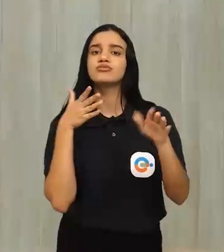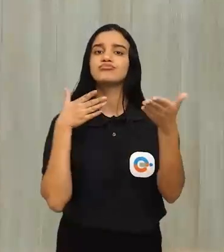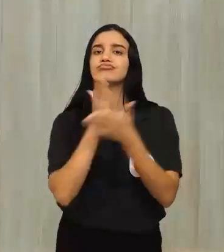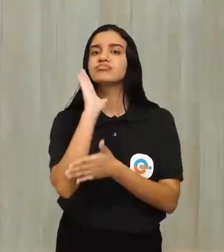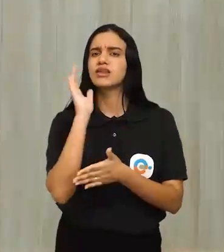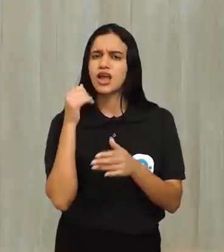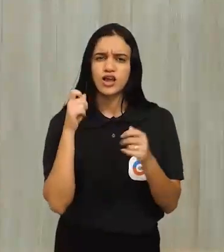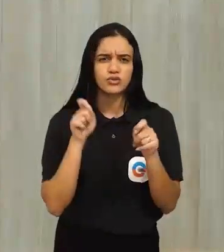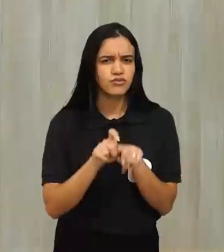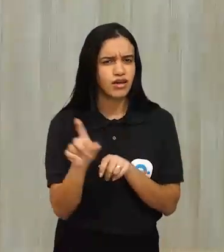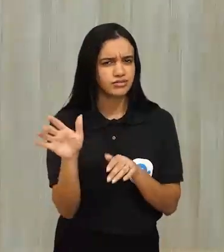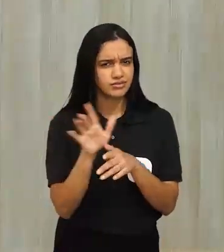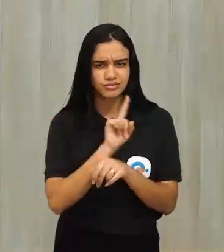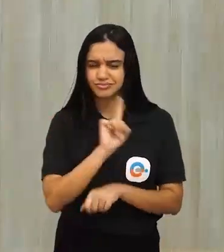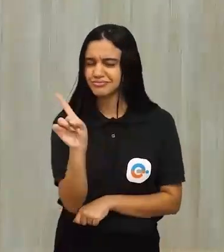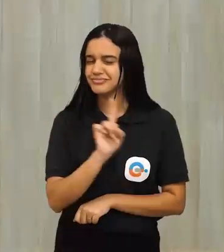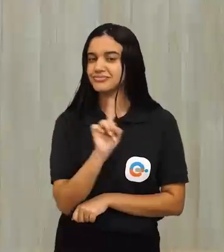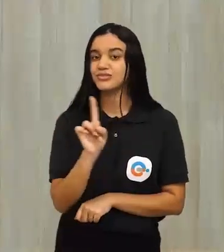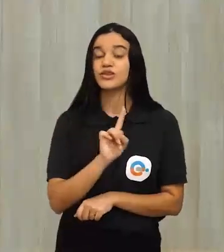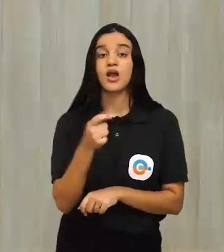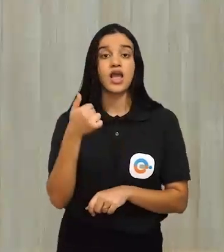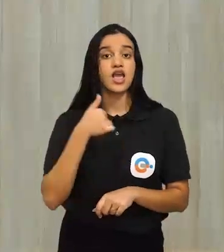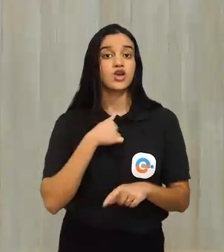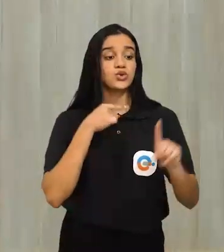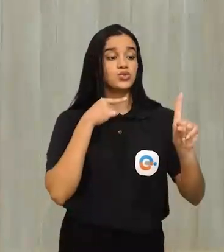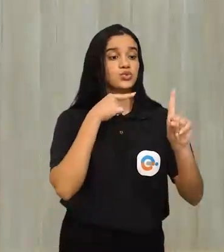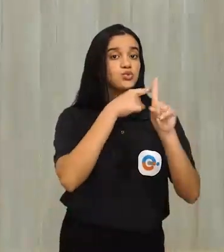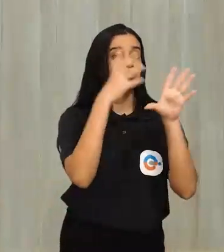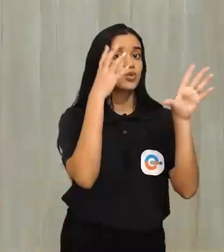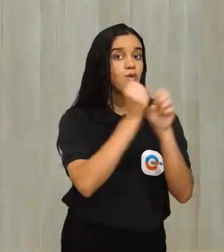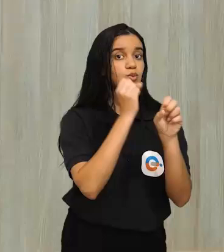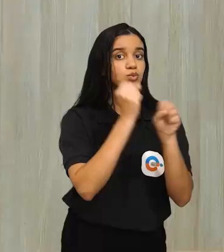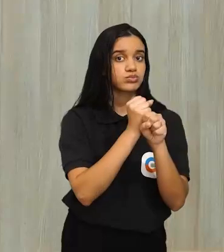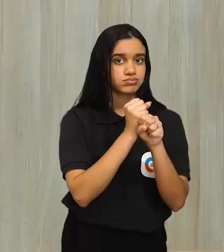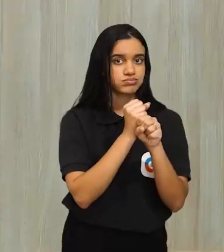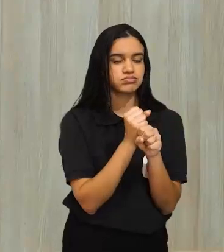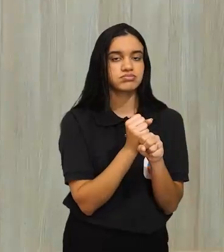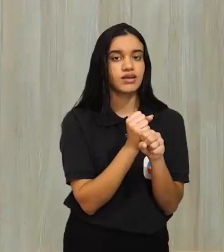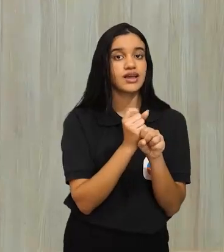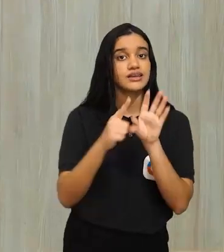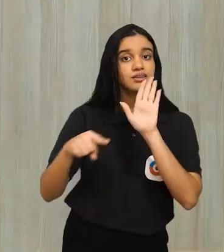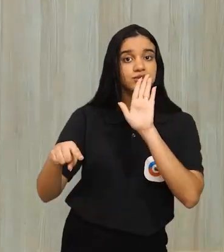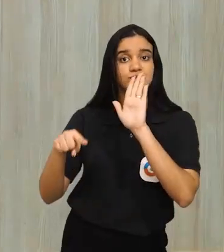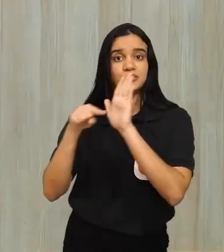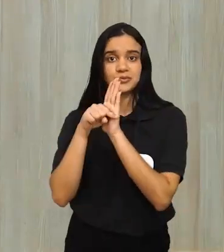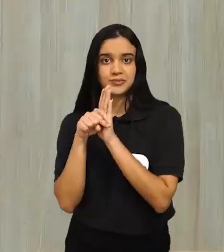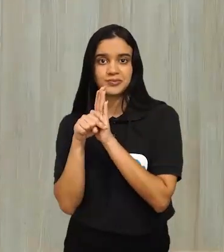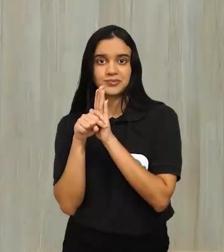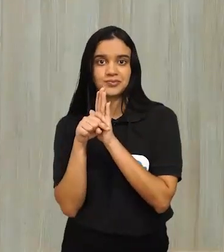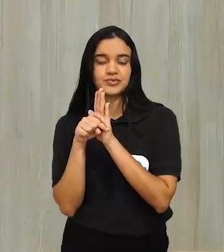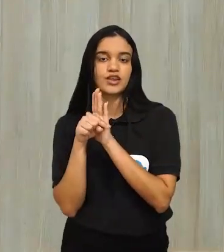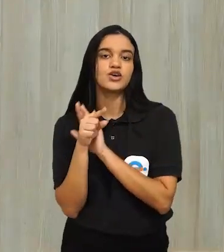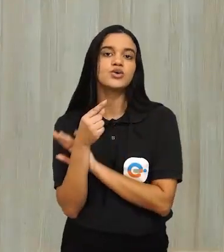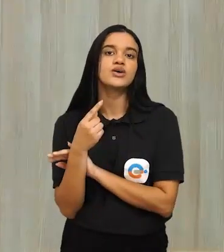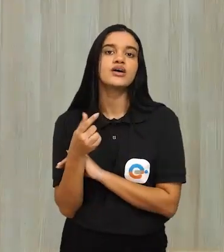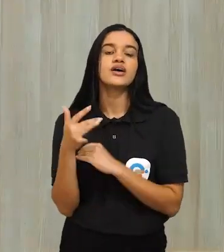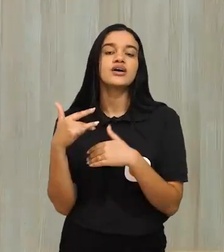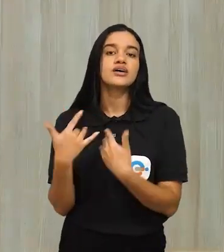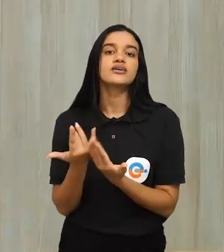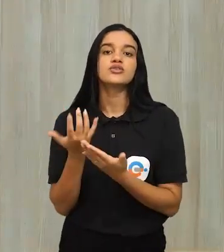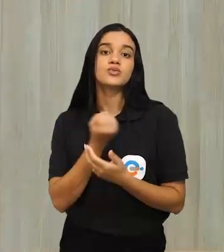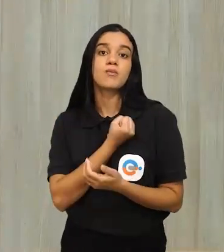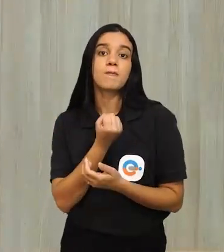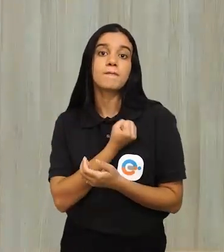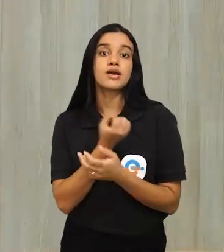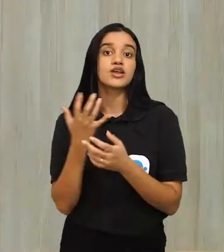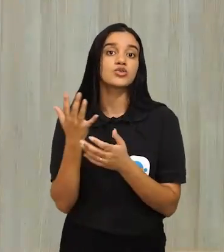para passar eu não faço assim não eu somo as notas e subtraio do valor total que eu